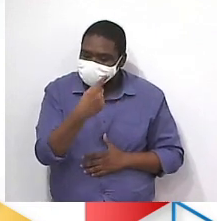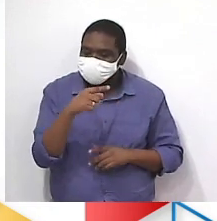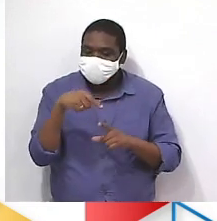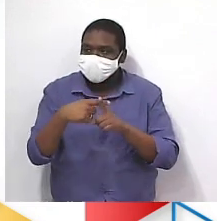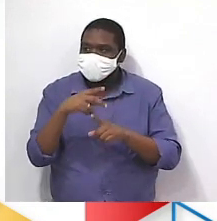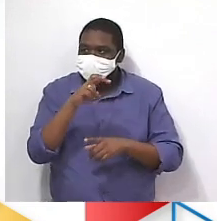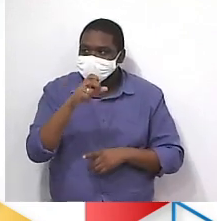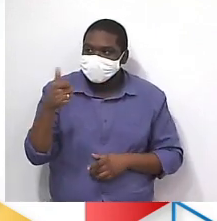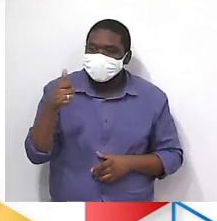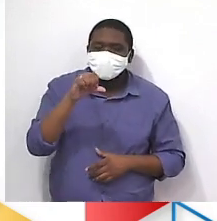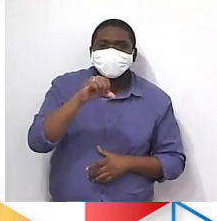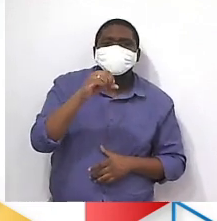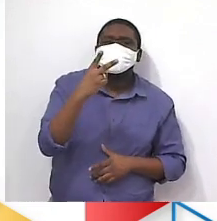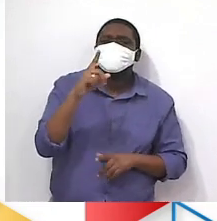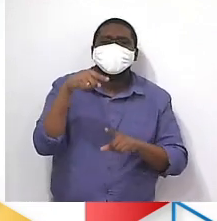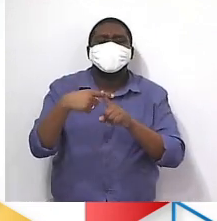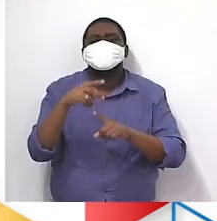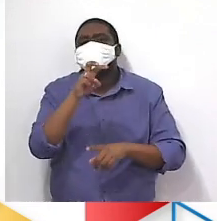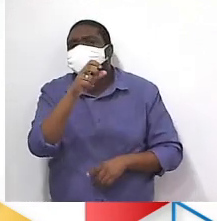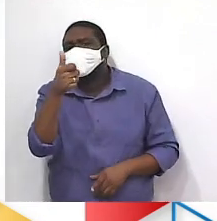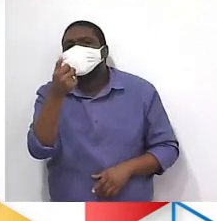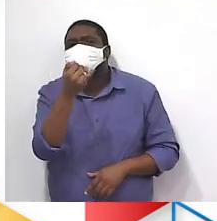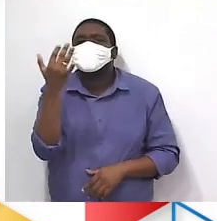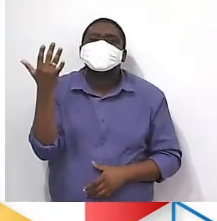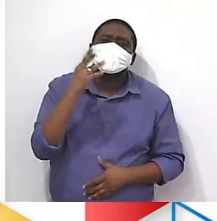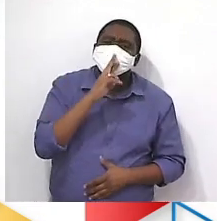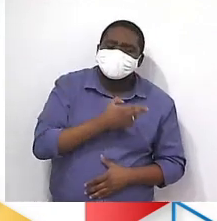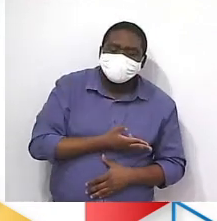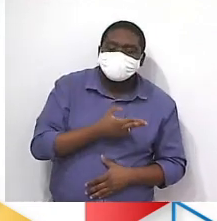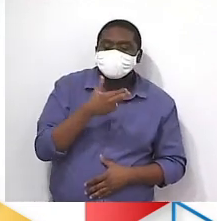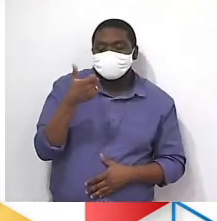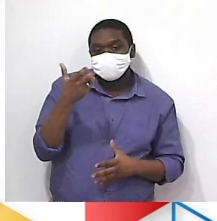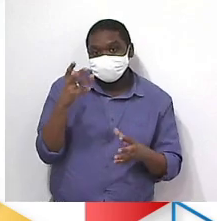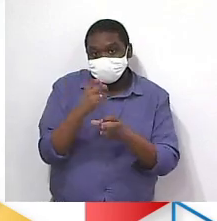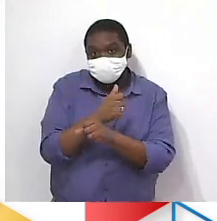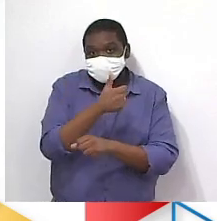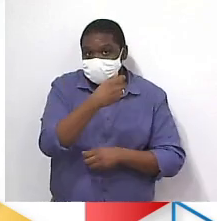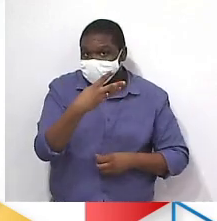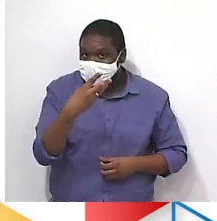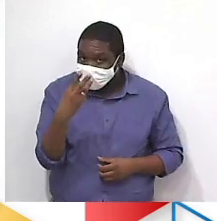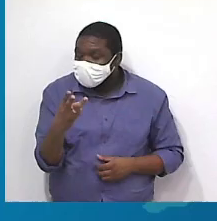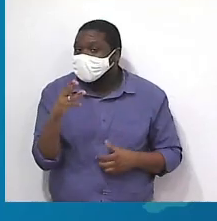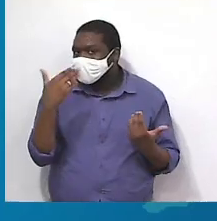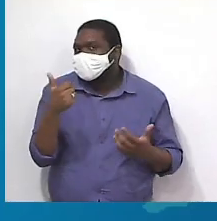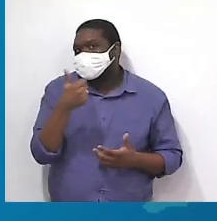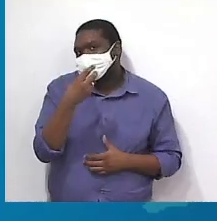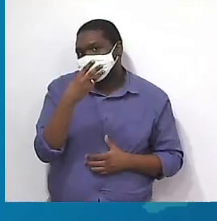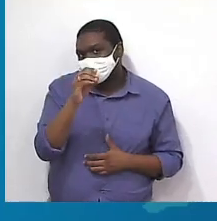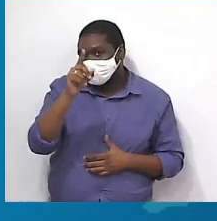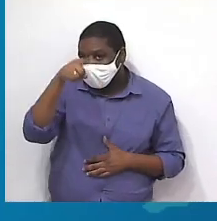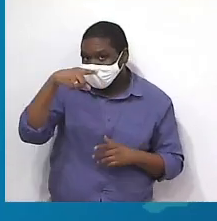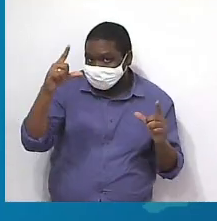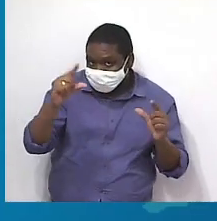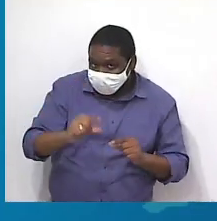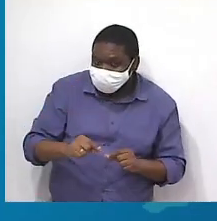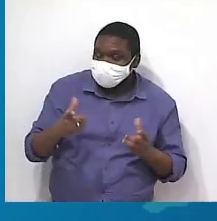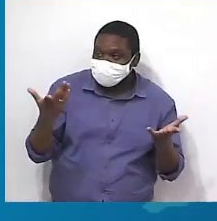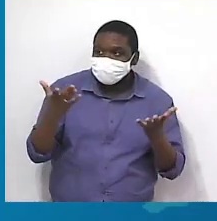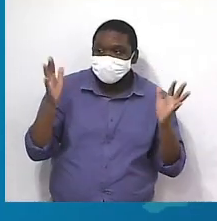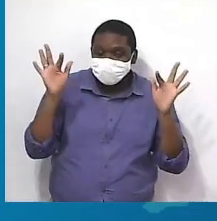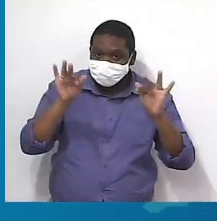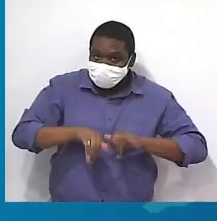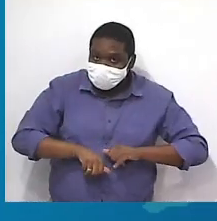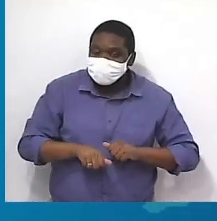é 92 mais 51? Quanto é? Vê comigo. 143. Então, 130 é menor. Fechou. Primeiro lado já